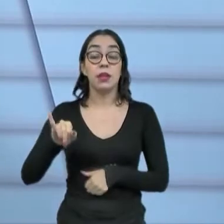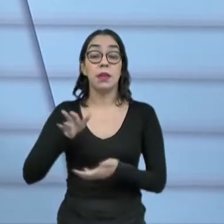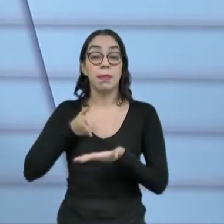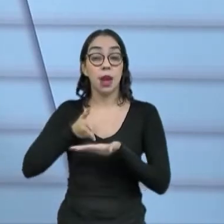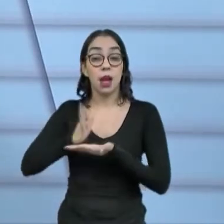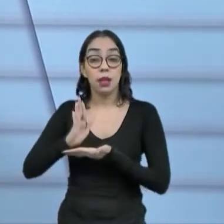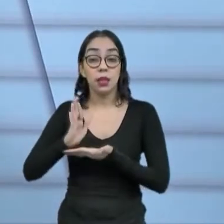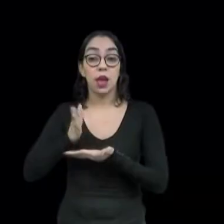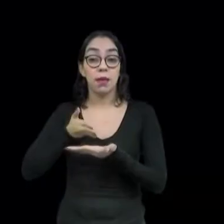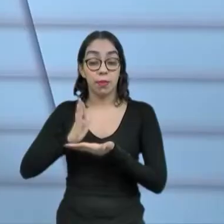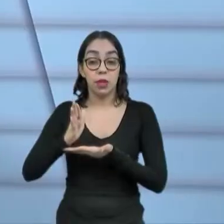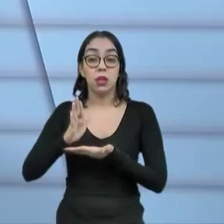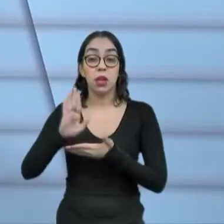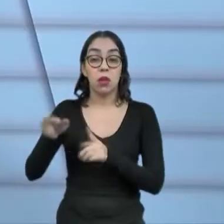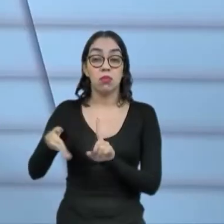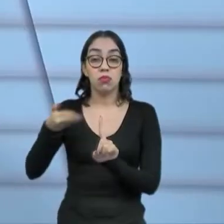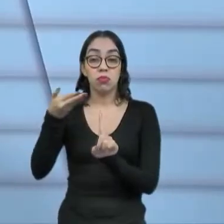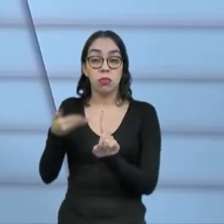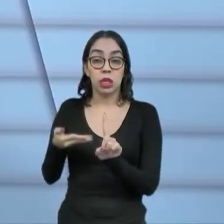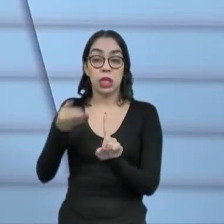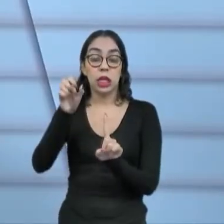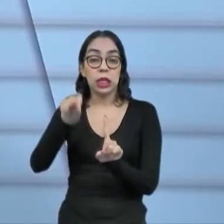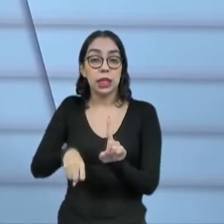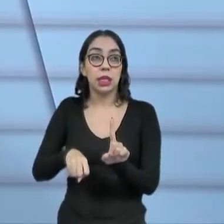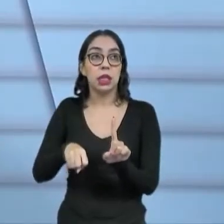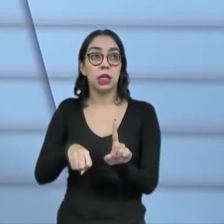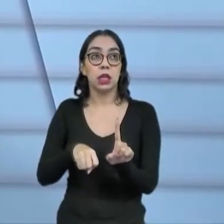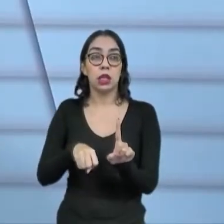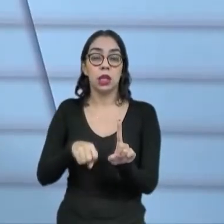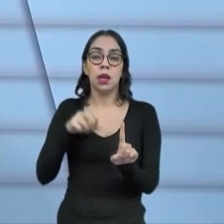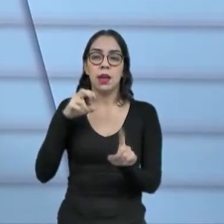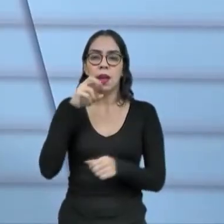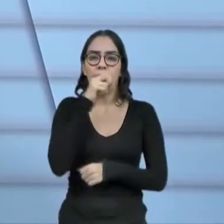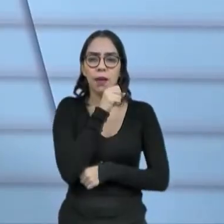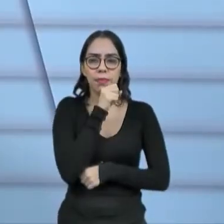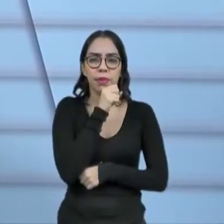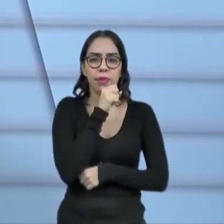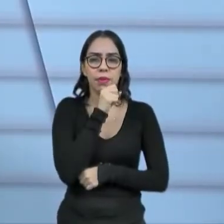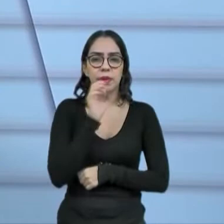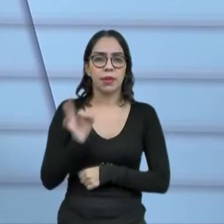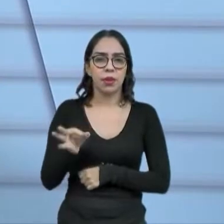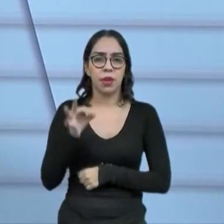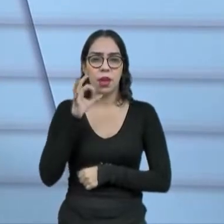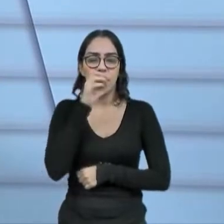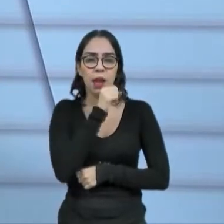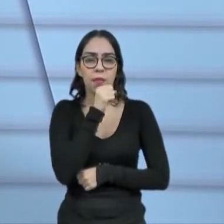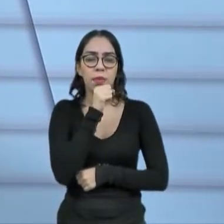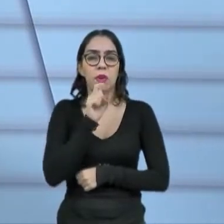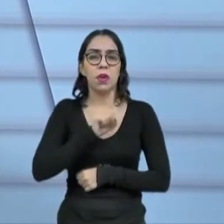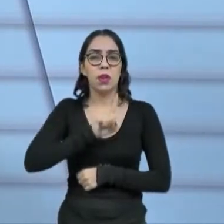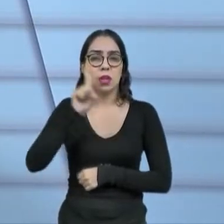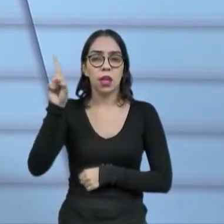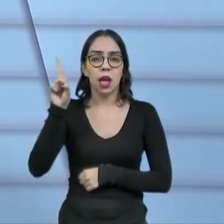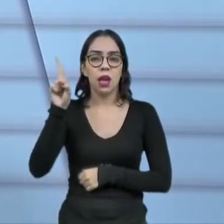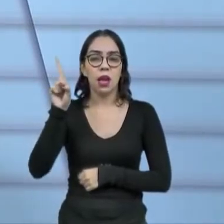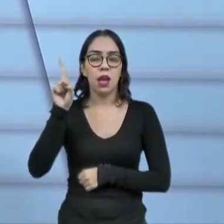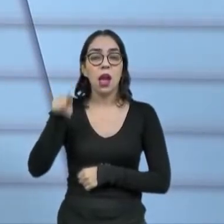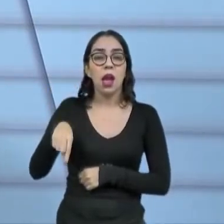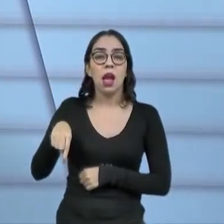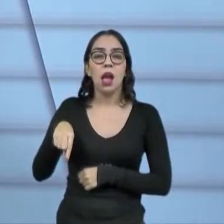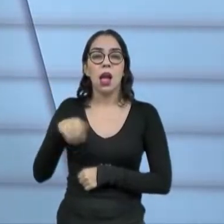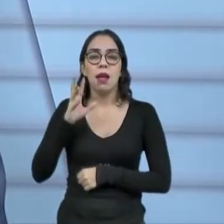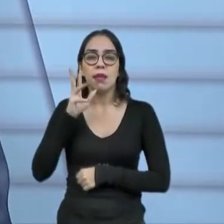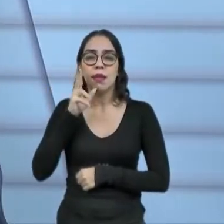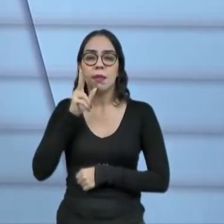e santificado, e talvez num tempo até rápido, né? Porque costuma-se dizer que lá no Vaticano o tempo é celestial, né?